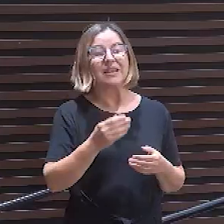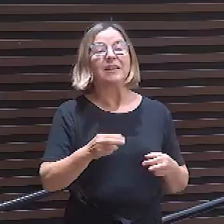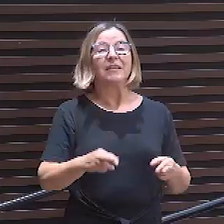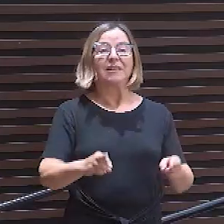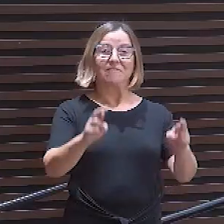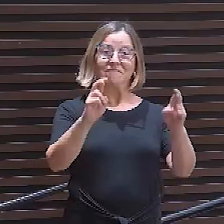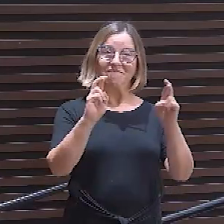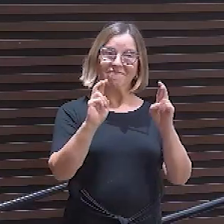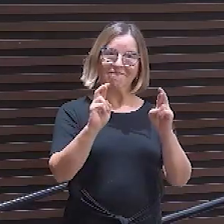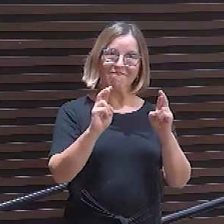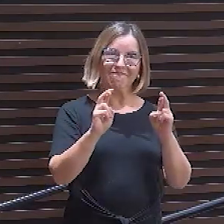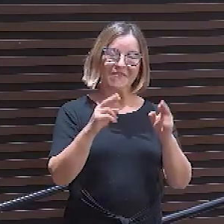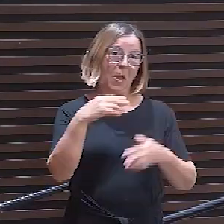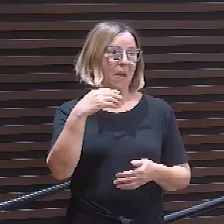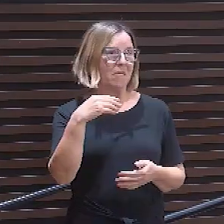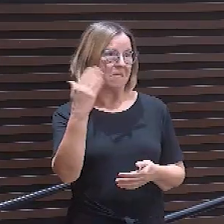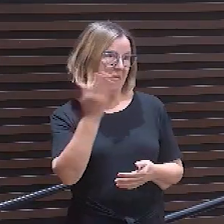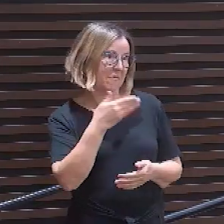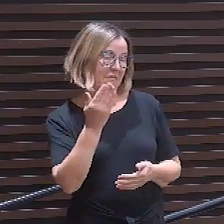e a prova,